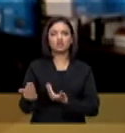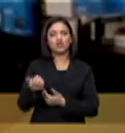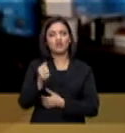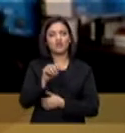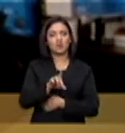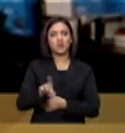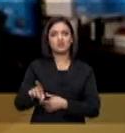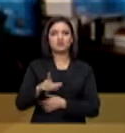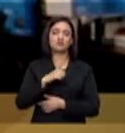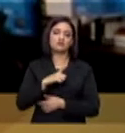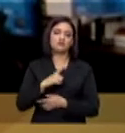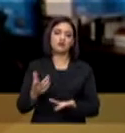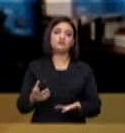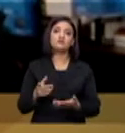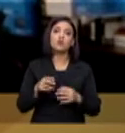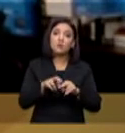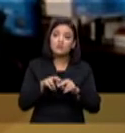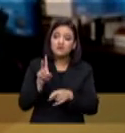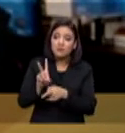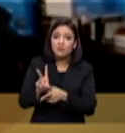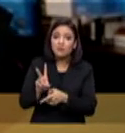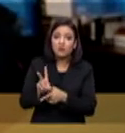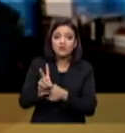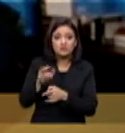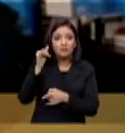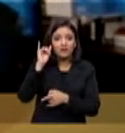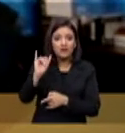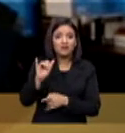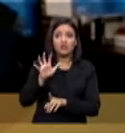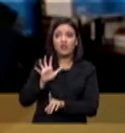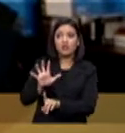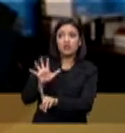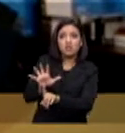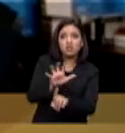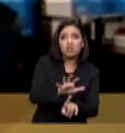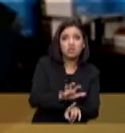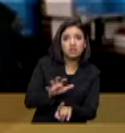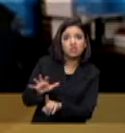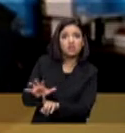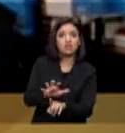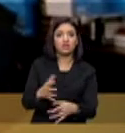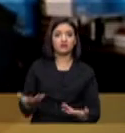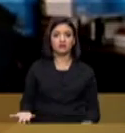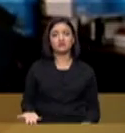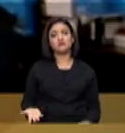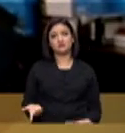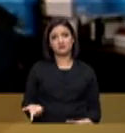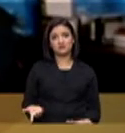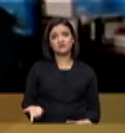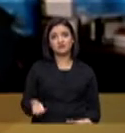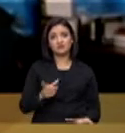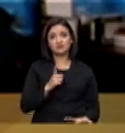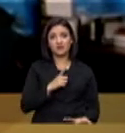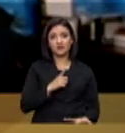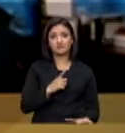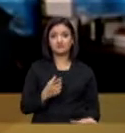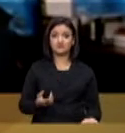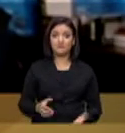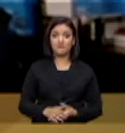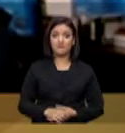ela deseja proteger desta, não vou dizer que seja irregular, mas os senhores sabem muito bem que nesta